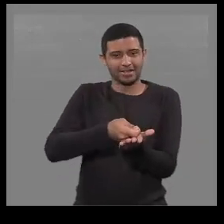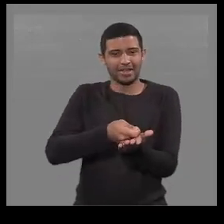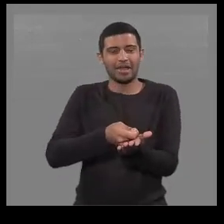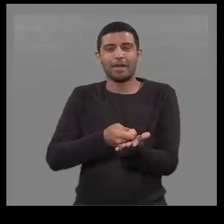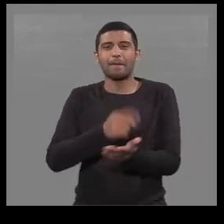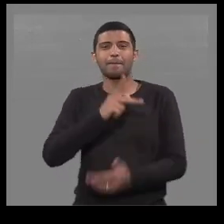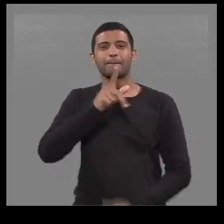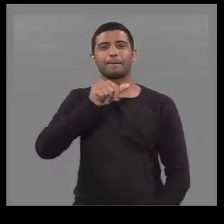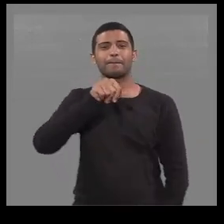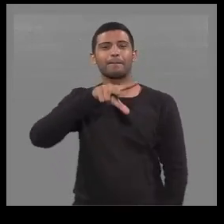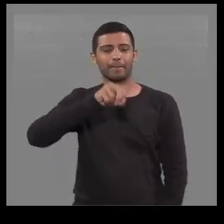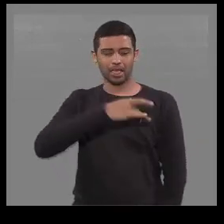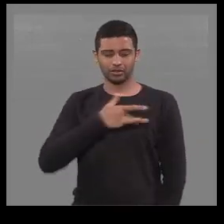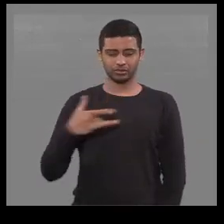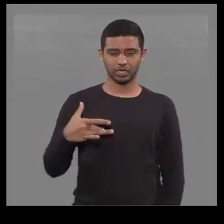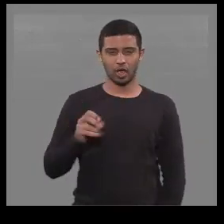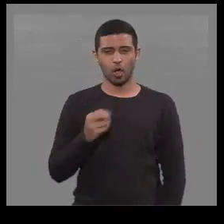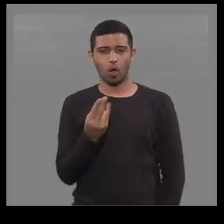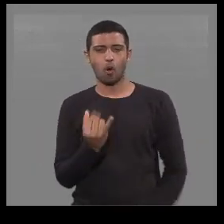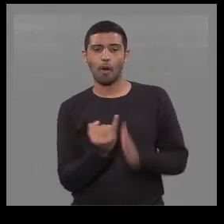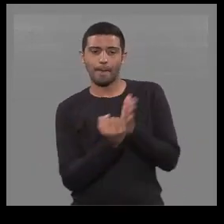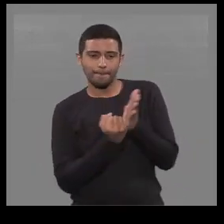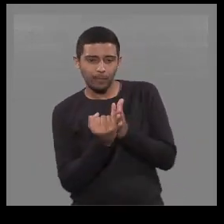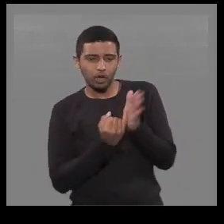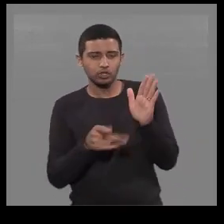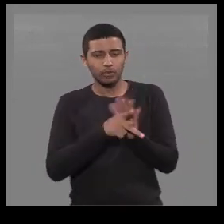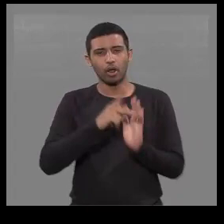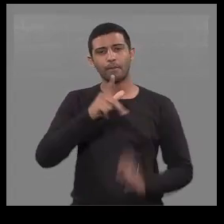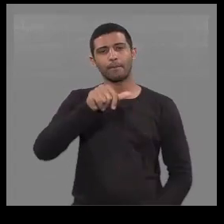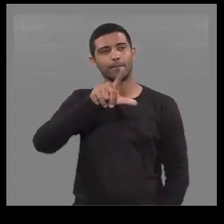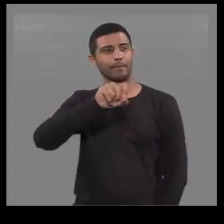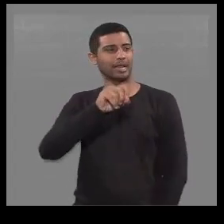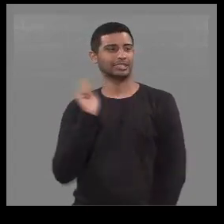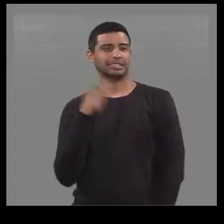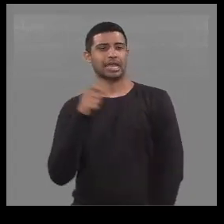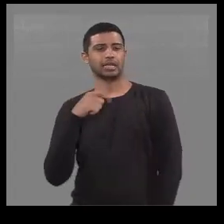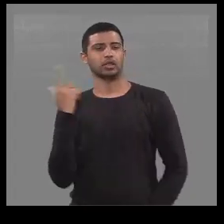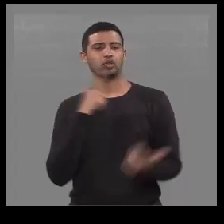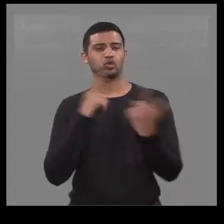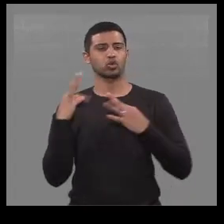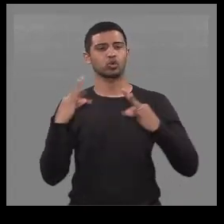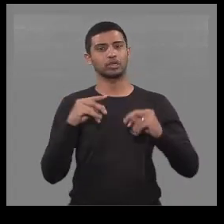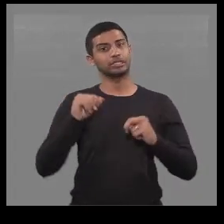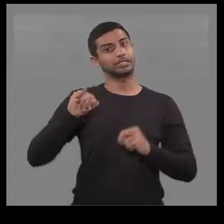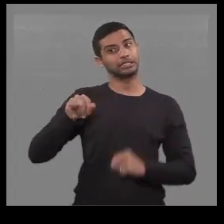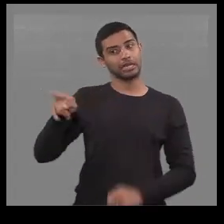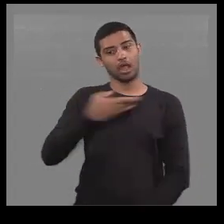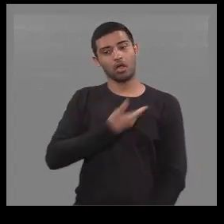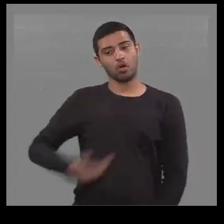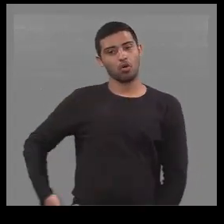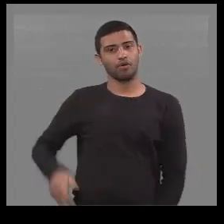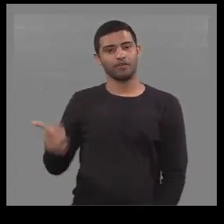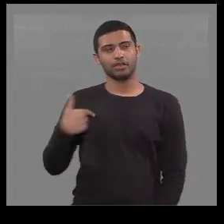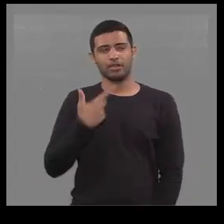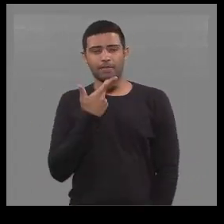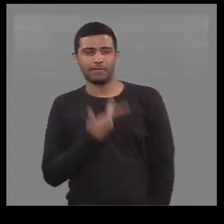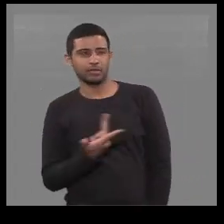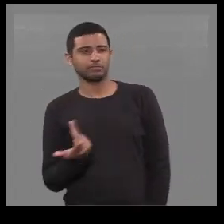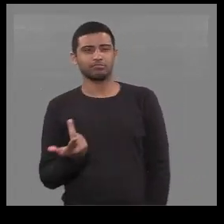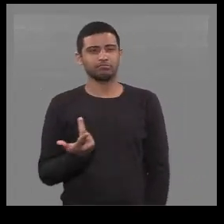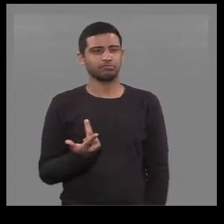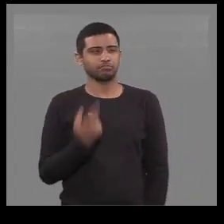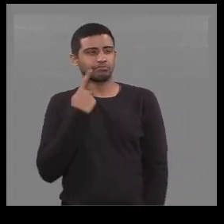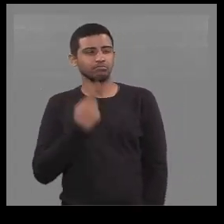de saúde e também alavancar com os impostos do plano de saúde. Isso, digamos, se o governo, né, não